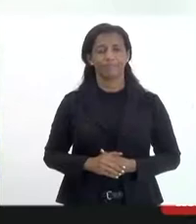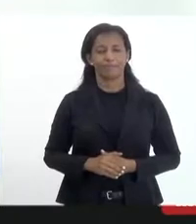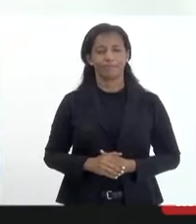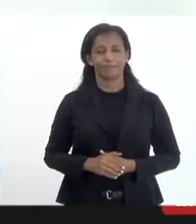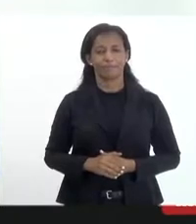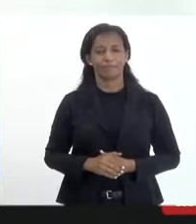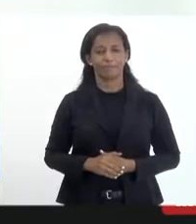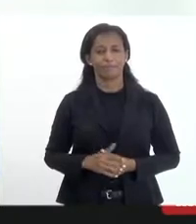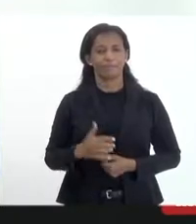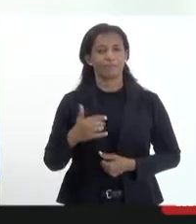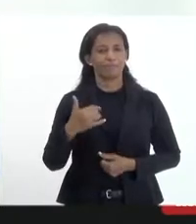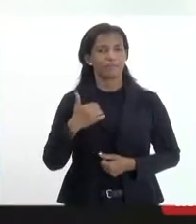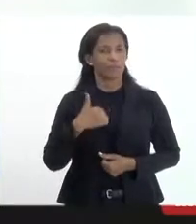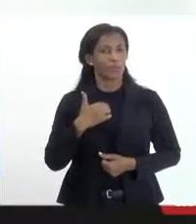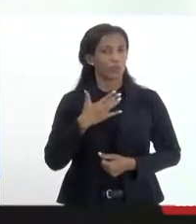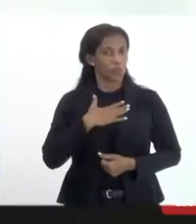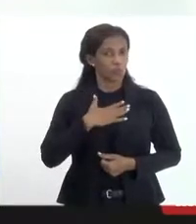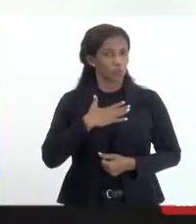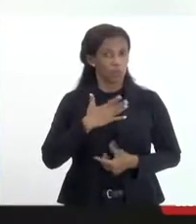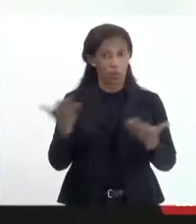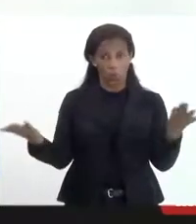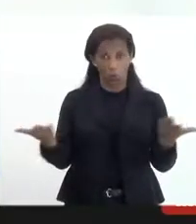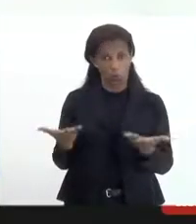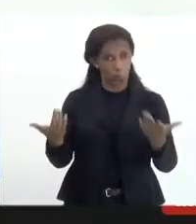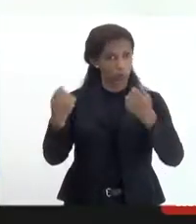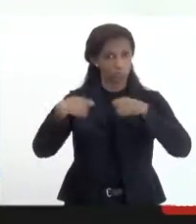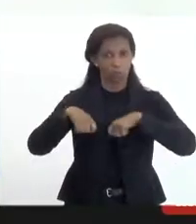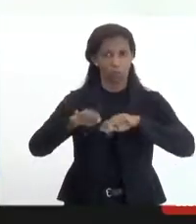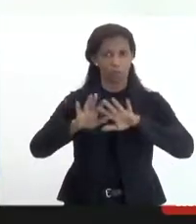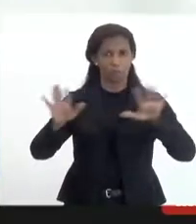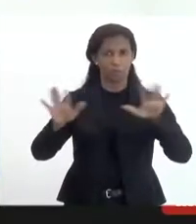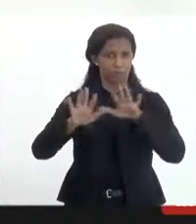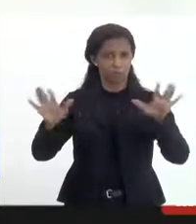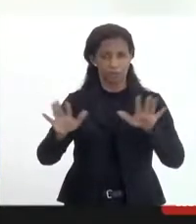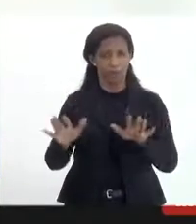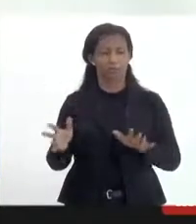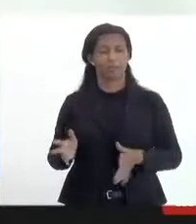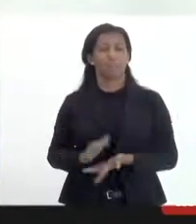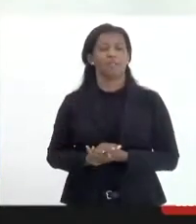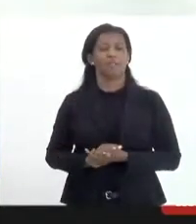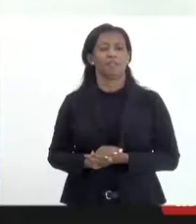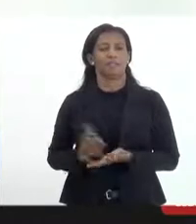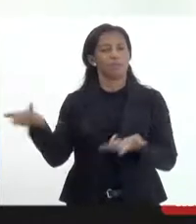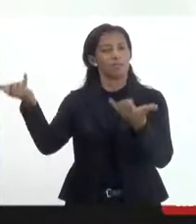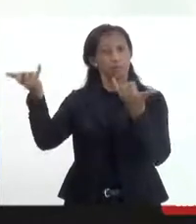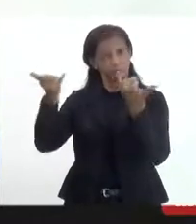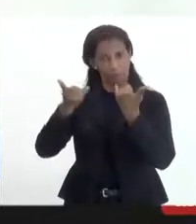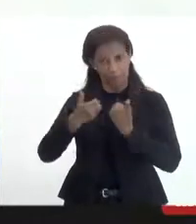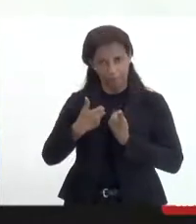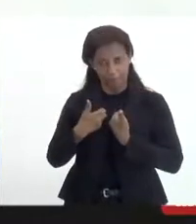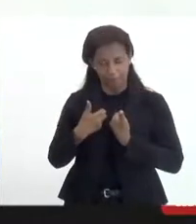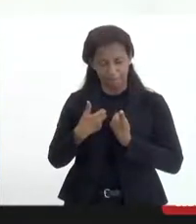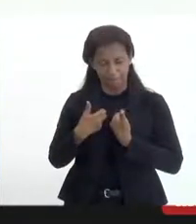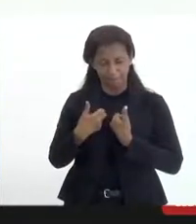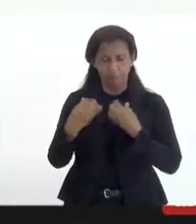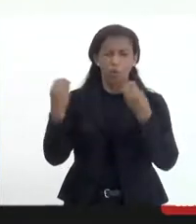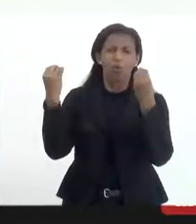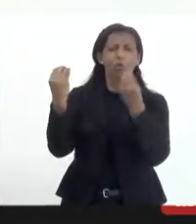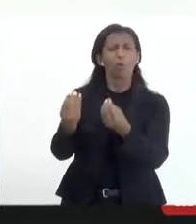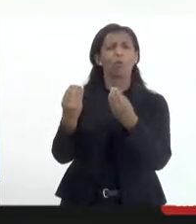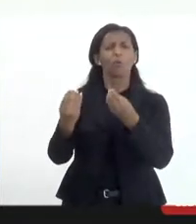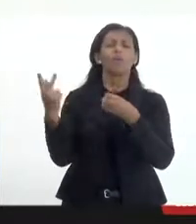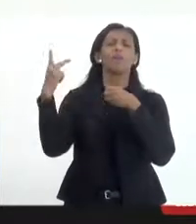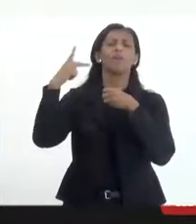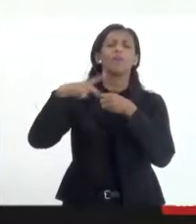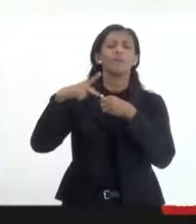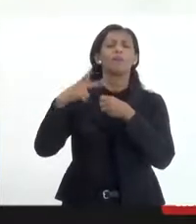Vossa Excelência, e não vai ser no dia de hoje, a gente vai continuar, nos informasse como é que a Petrobras